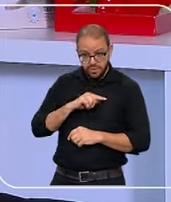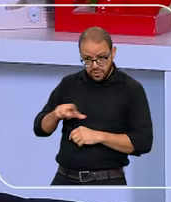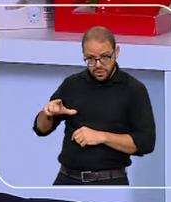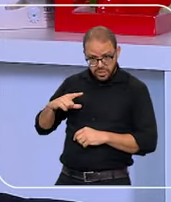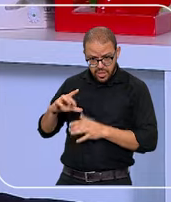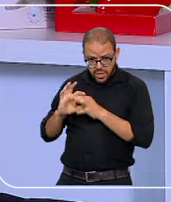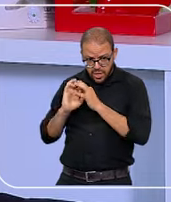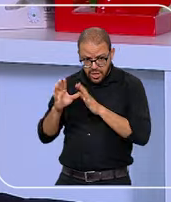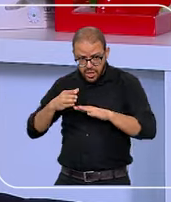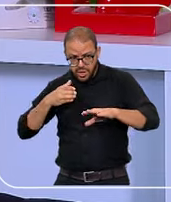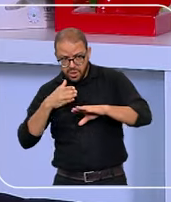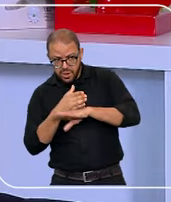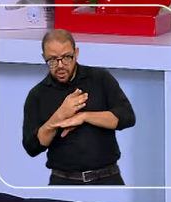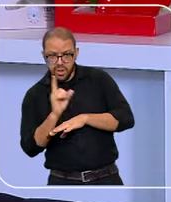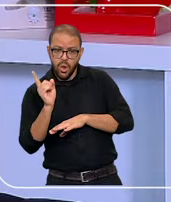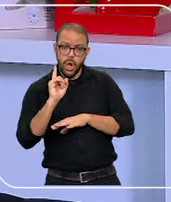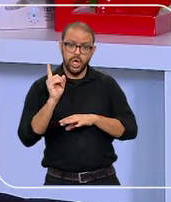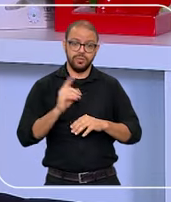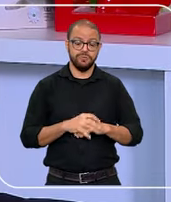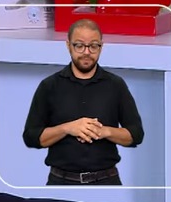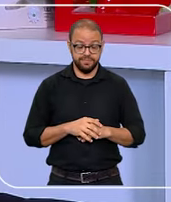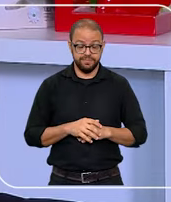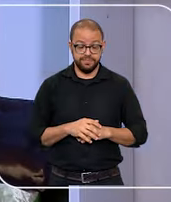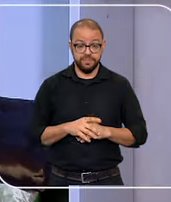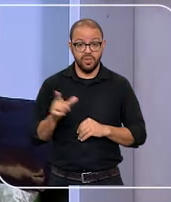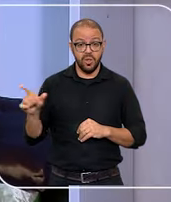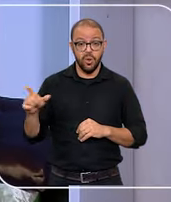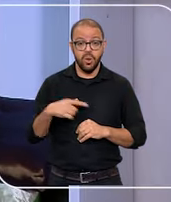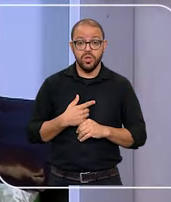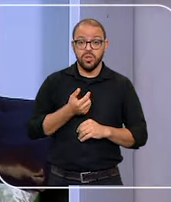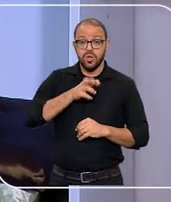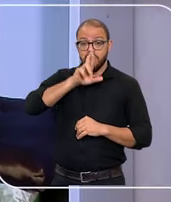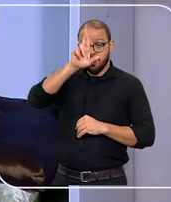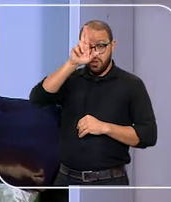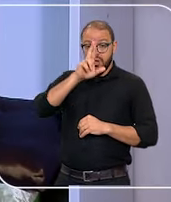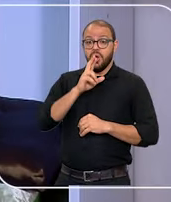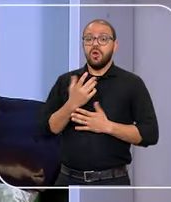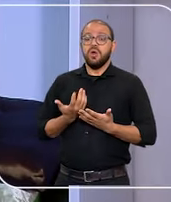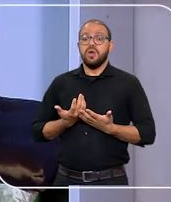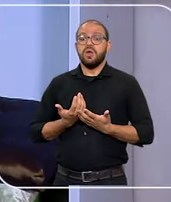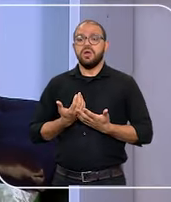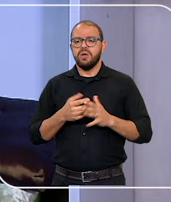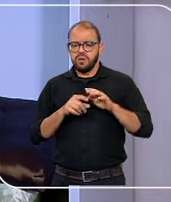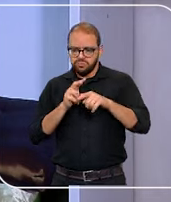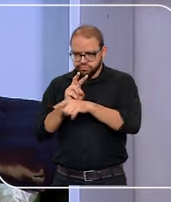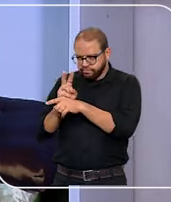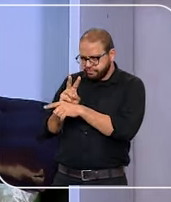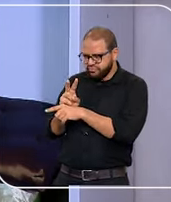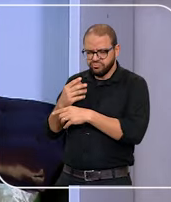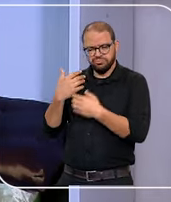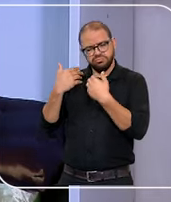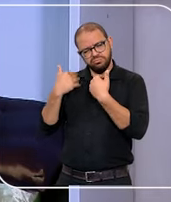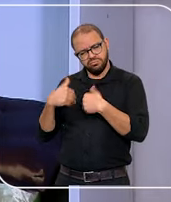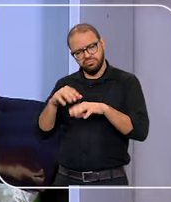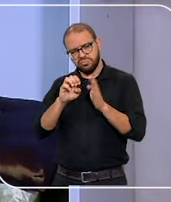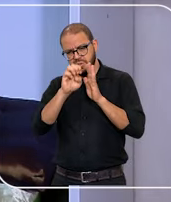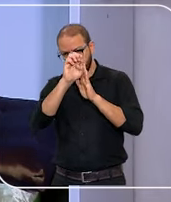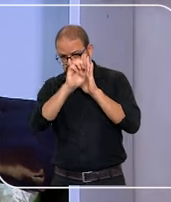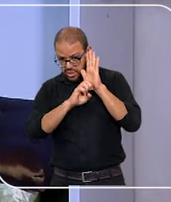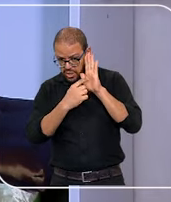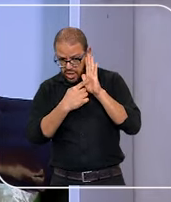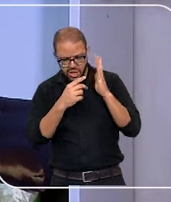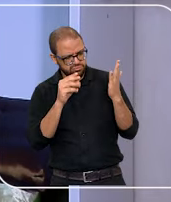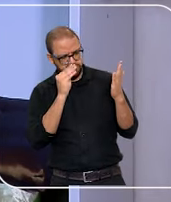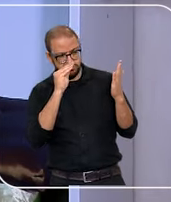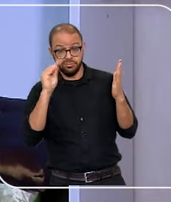se a criança tem autorização para participar de um espetáculo. Quando o produtor ou o empresário deixa de observar o que está previsto no